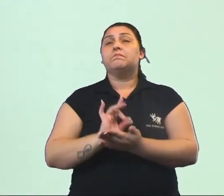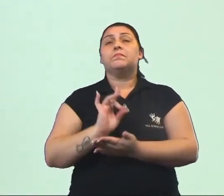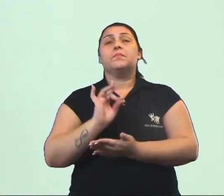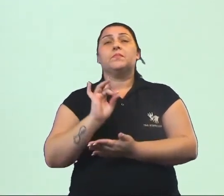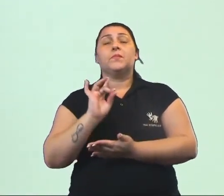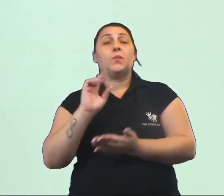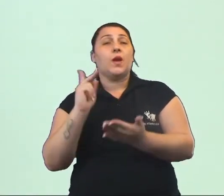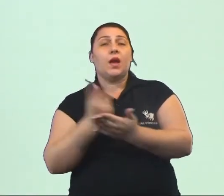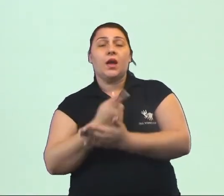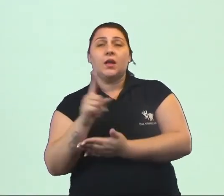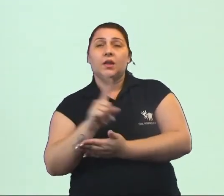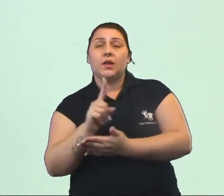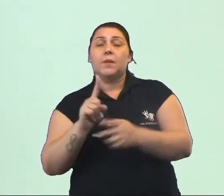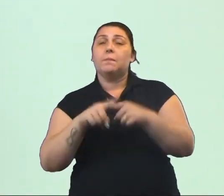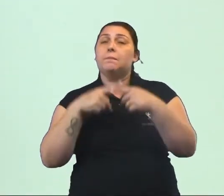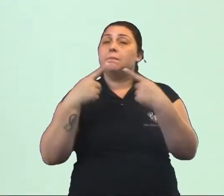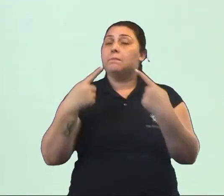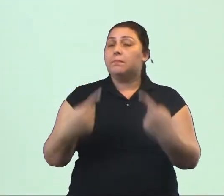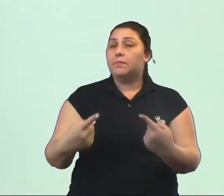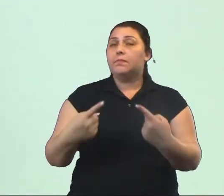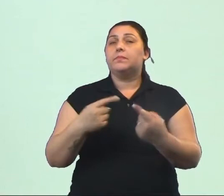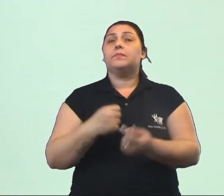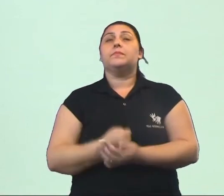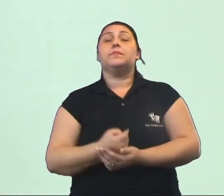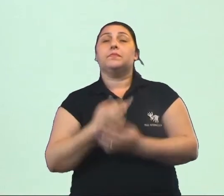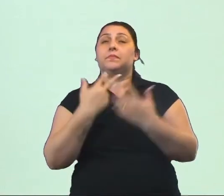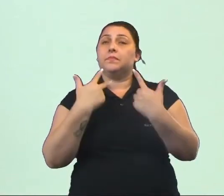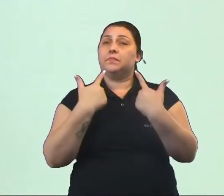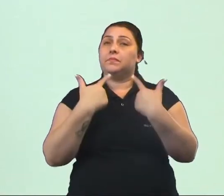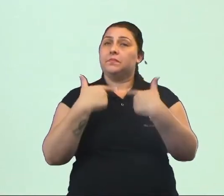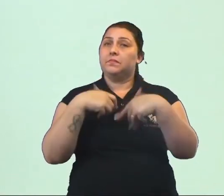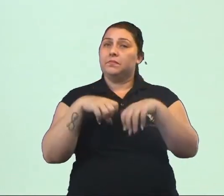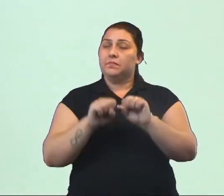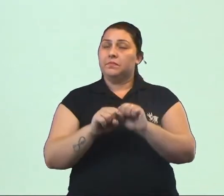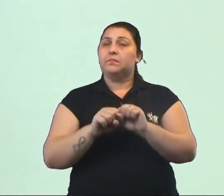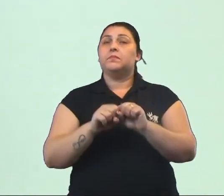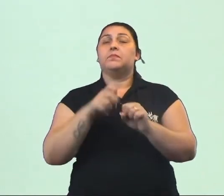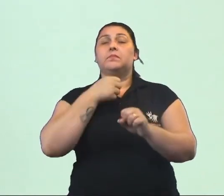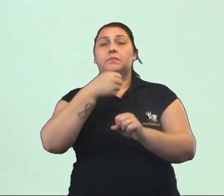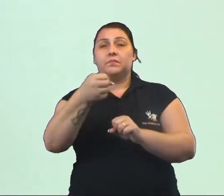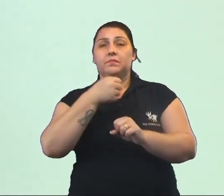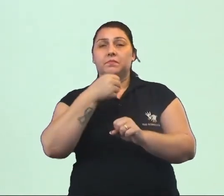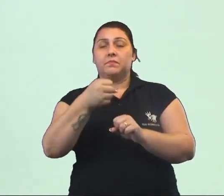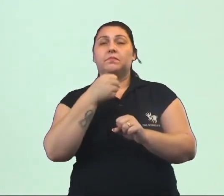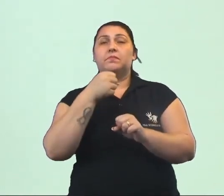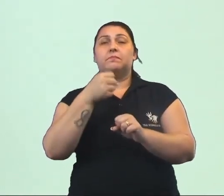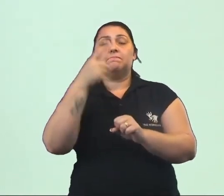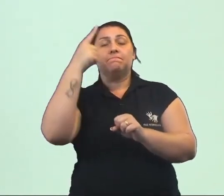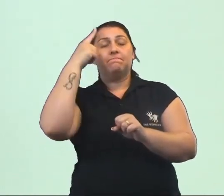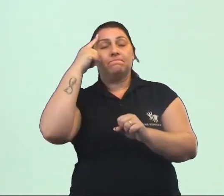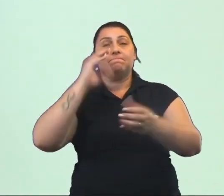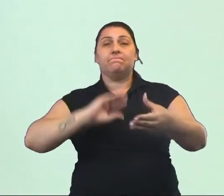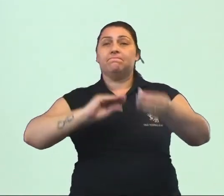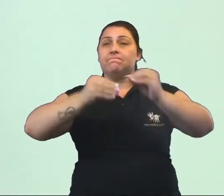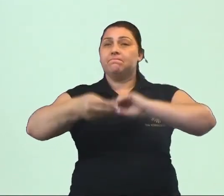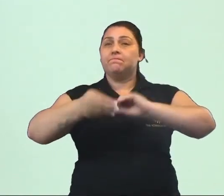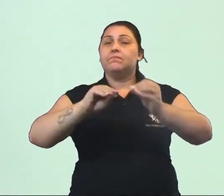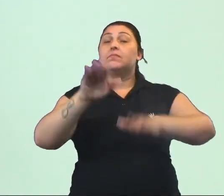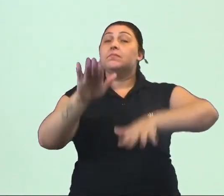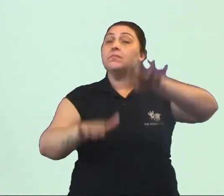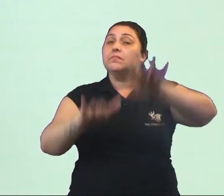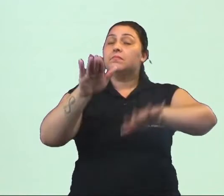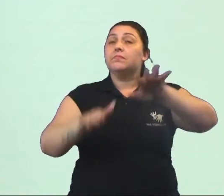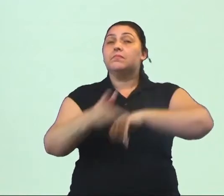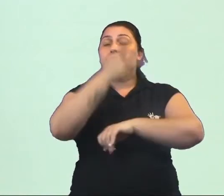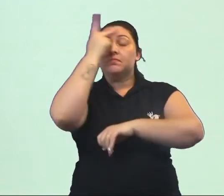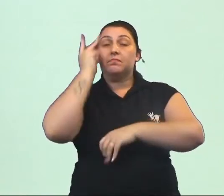que saia uma coloquialidade, mas que a linguagem na entrevista ela é flexível, porque depende